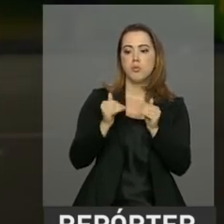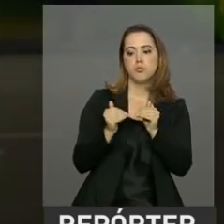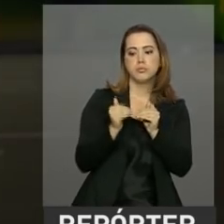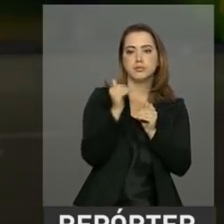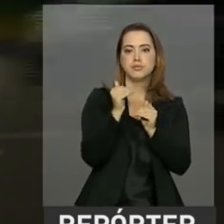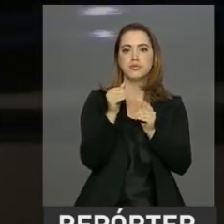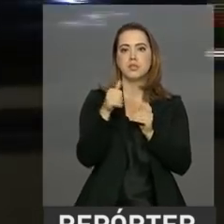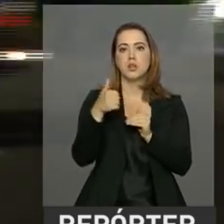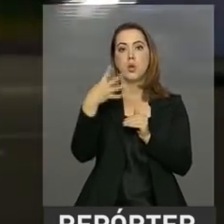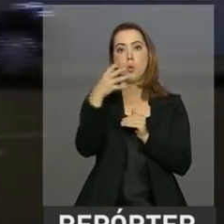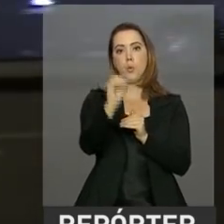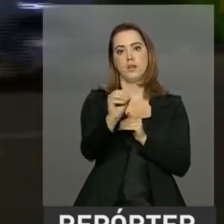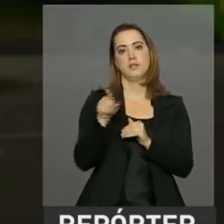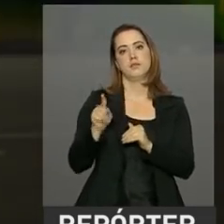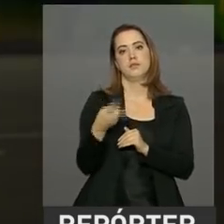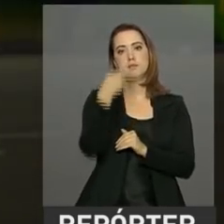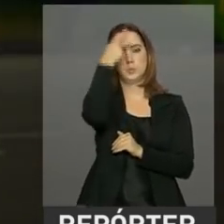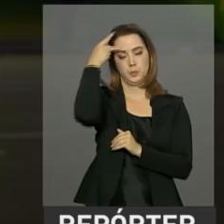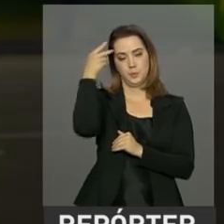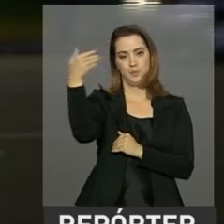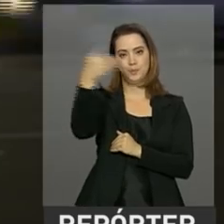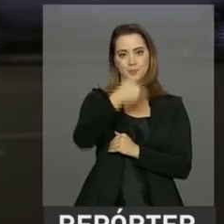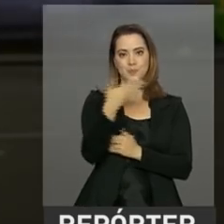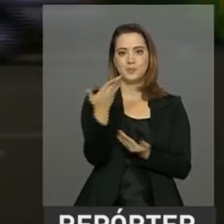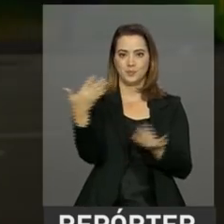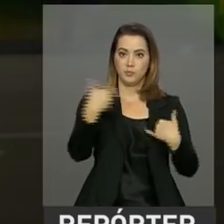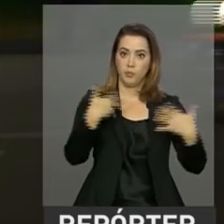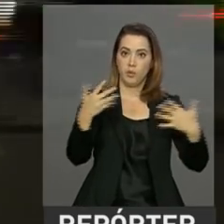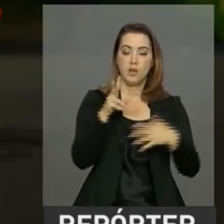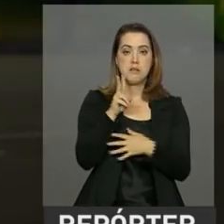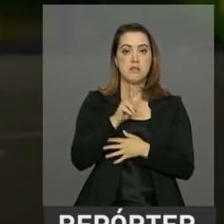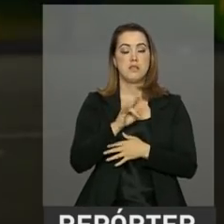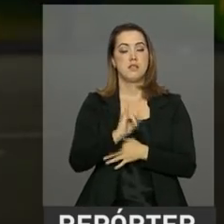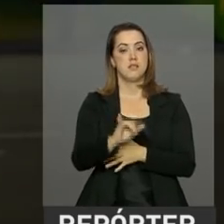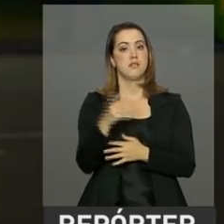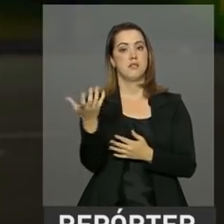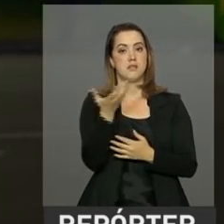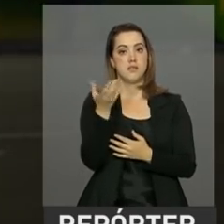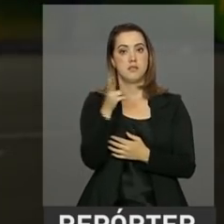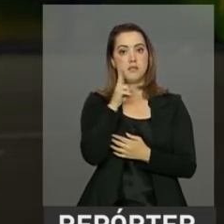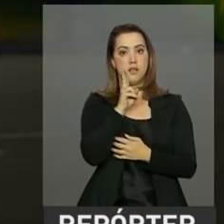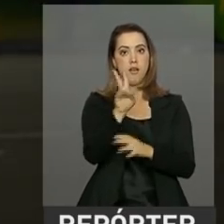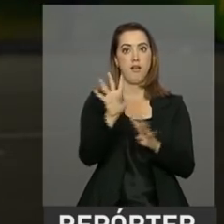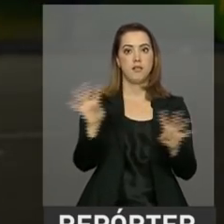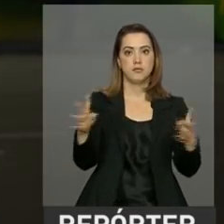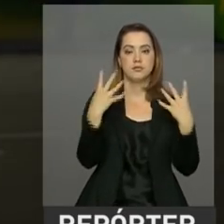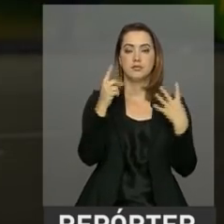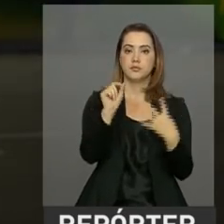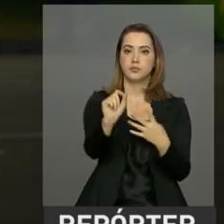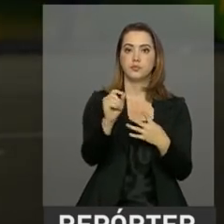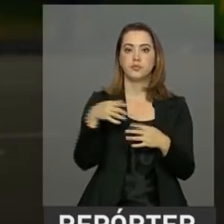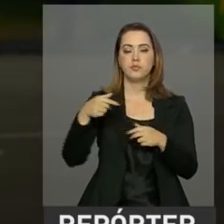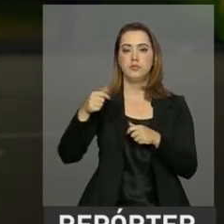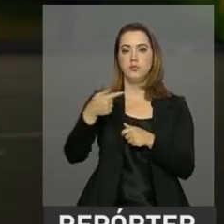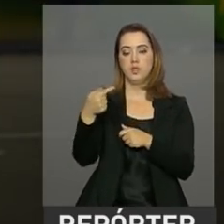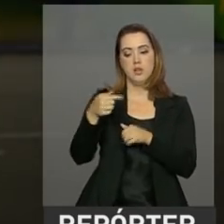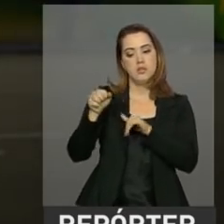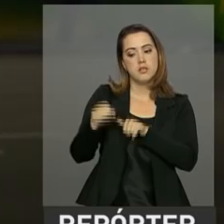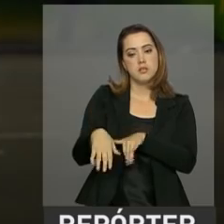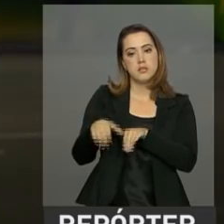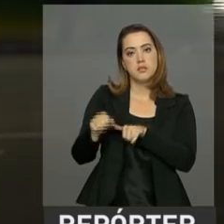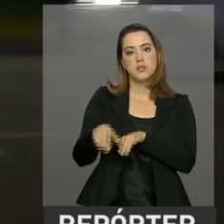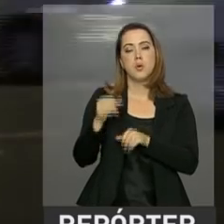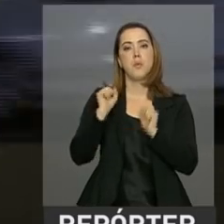pouco maior, 40 mil pessoas. E quem quiser acompanhar todos os detalhes do desfile cívico-militar de 7 de